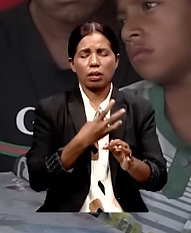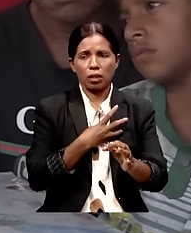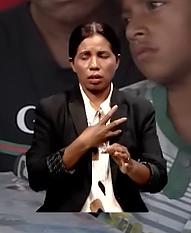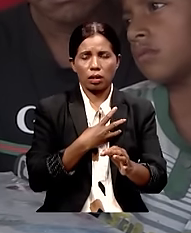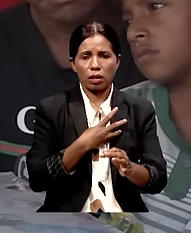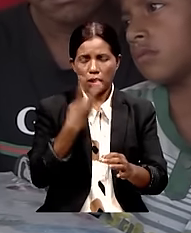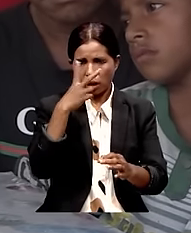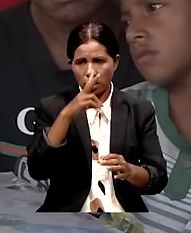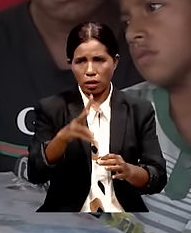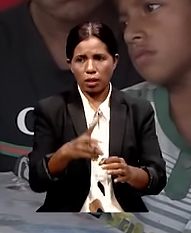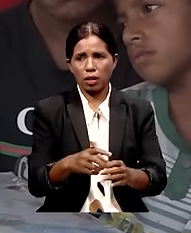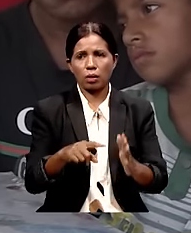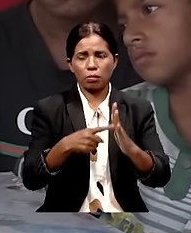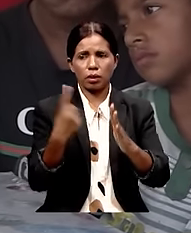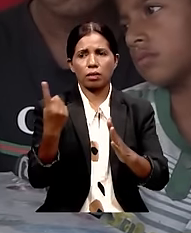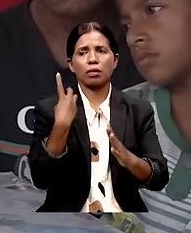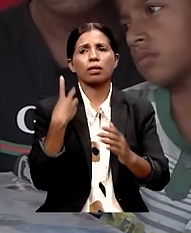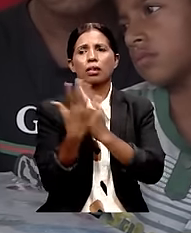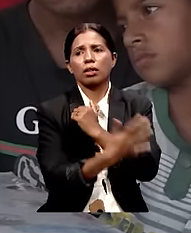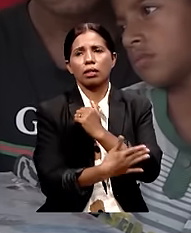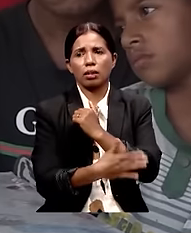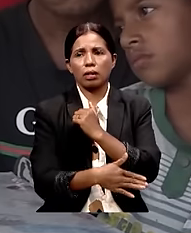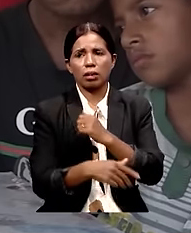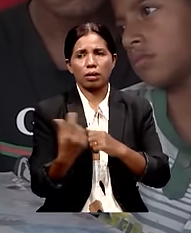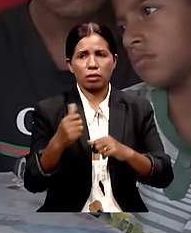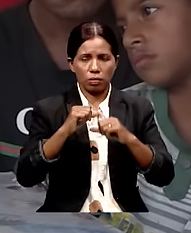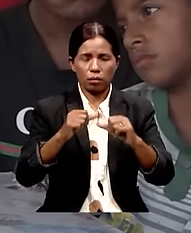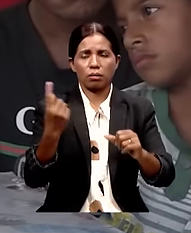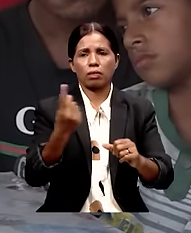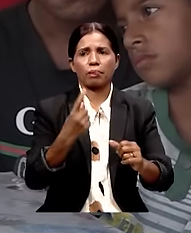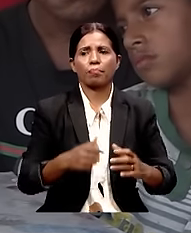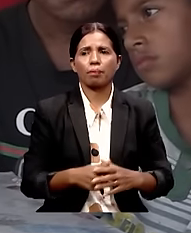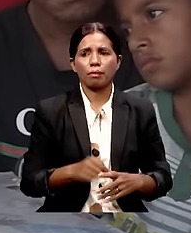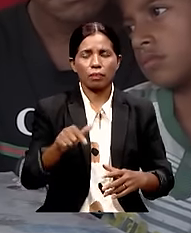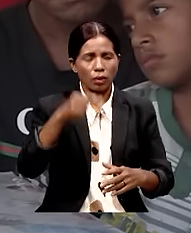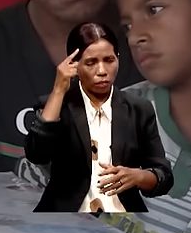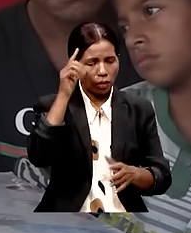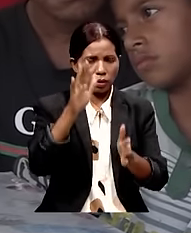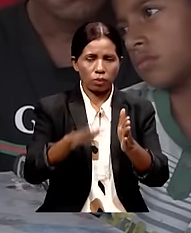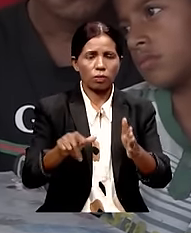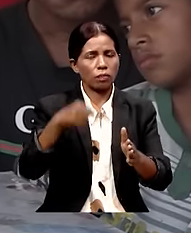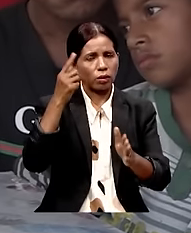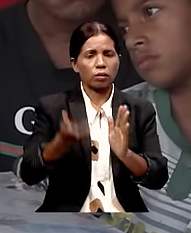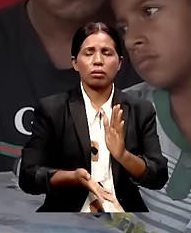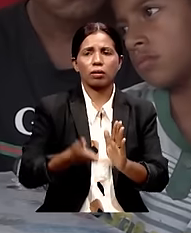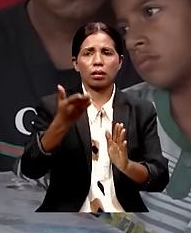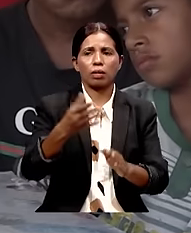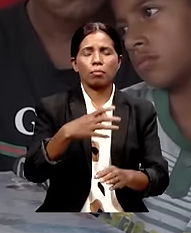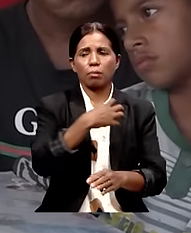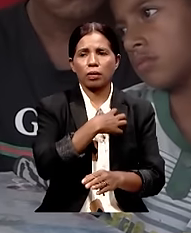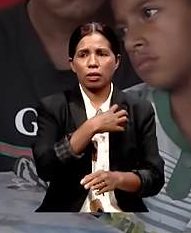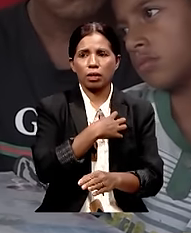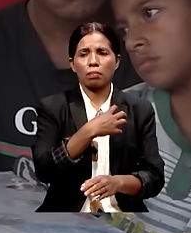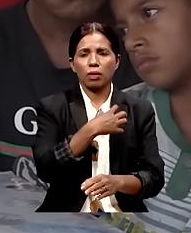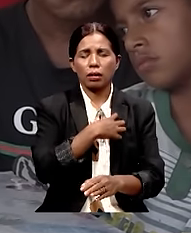ne Começa na fada internacional, mas não é na fada. E governo da Tung, governo da SAE, Pentel, Pentel,